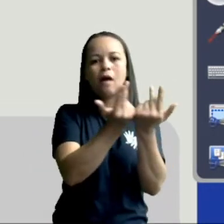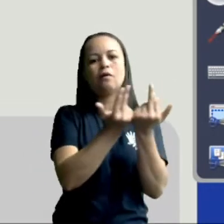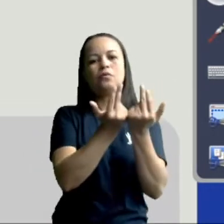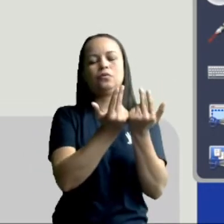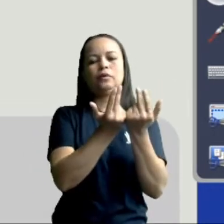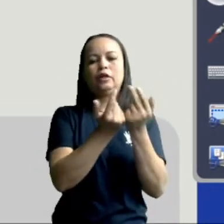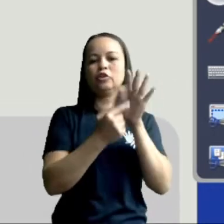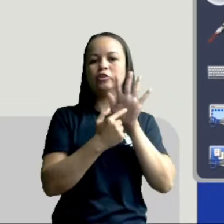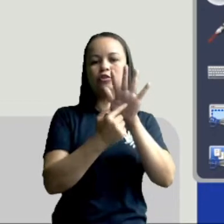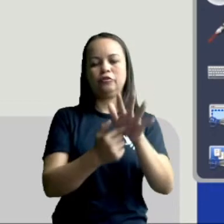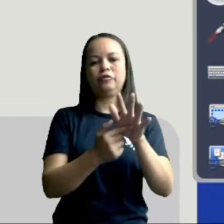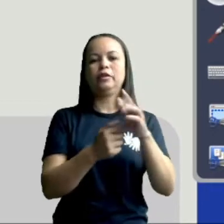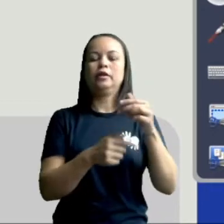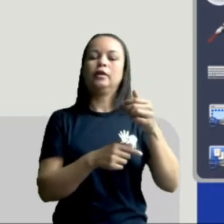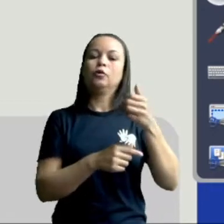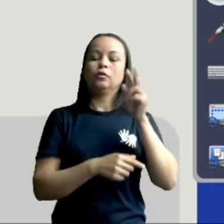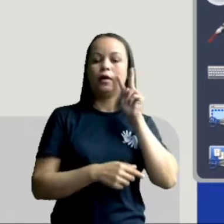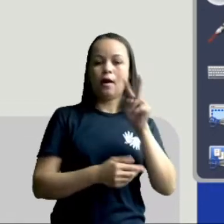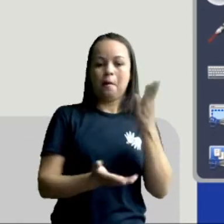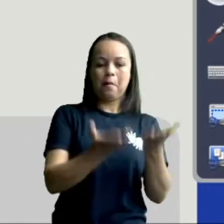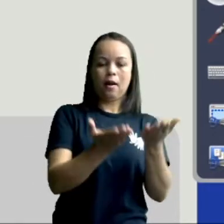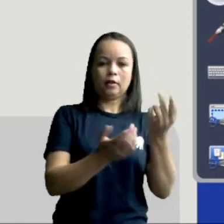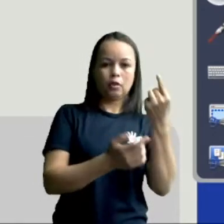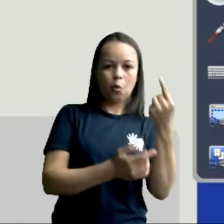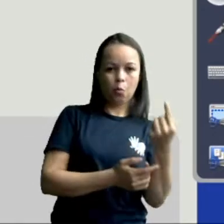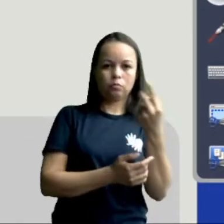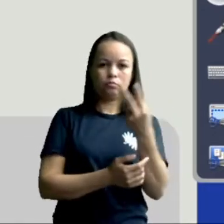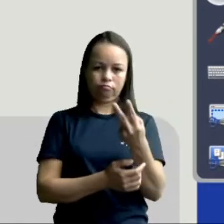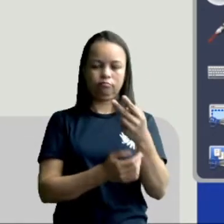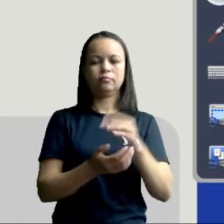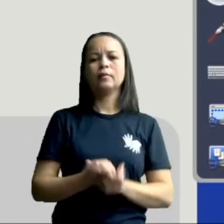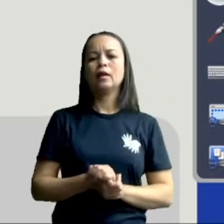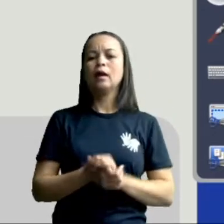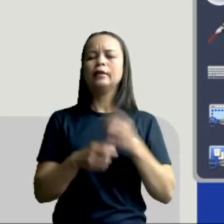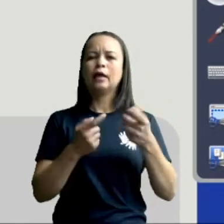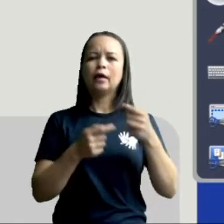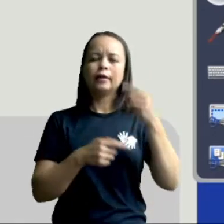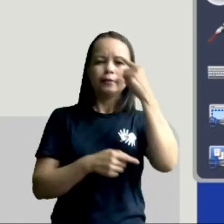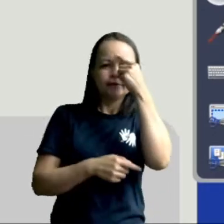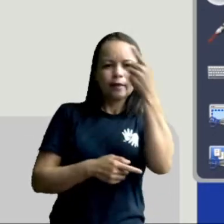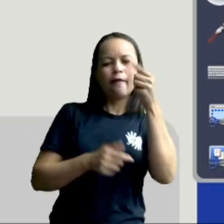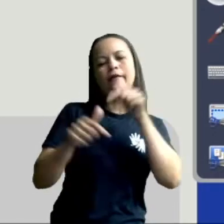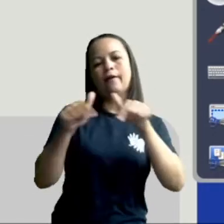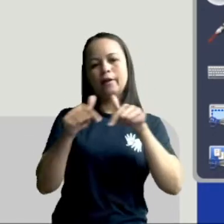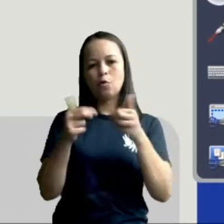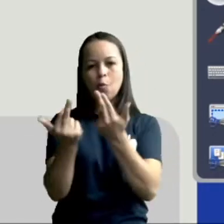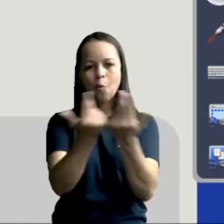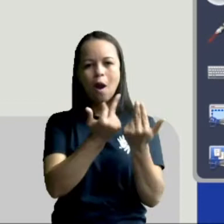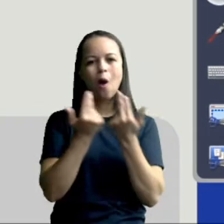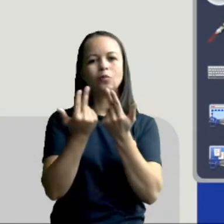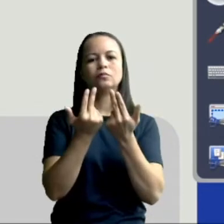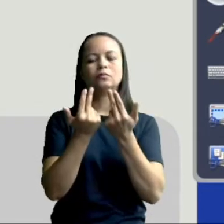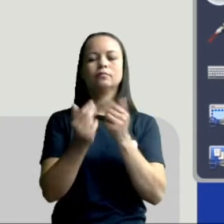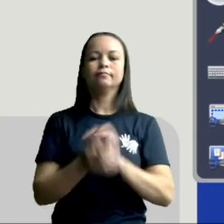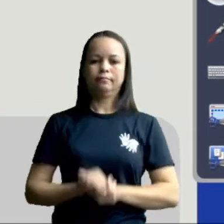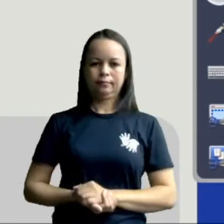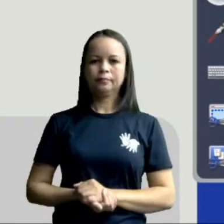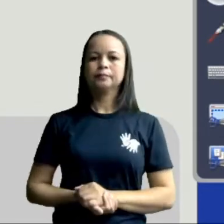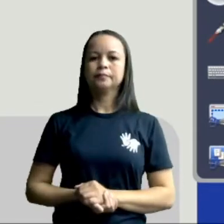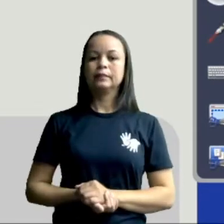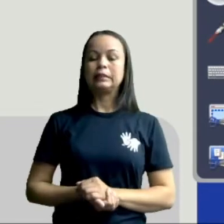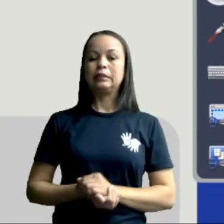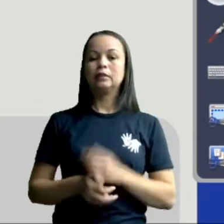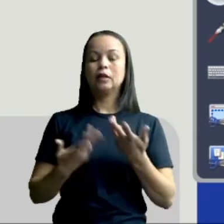gente viu nas balanças 1 e 2, tá? Isso aqui trabalha bem a ideia da igualdade, tá? Aí,